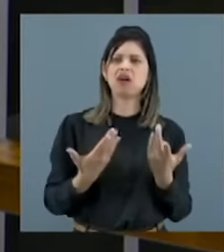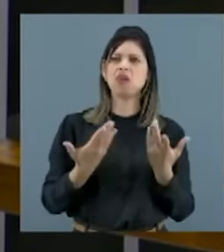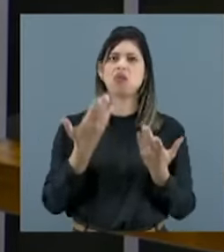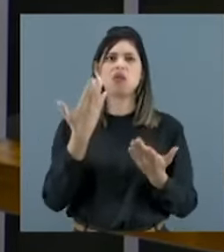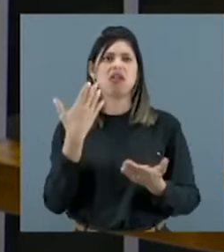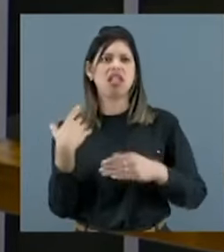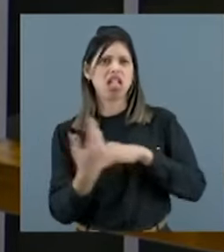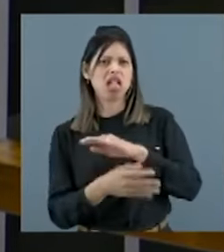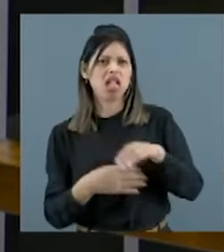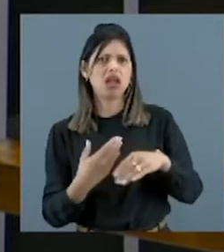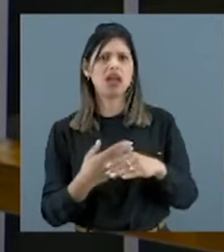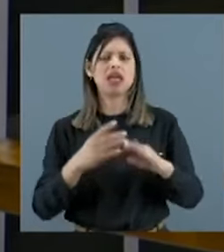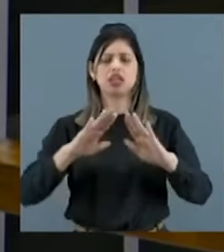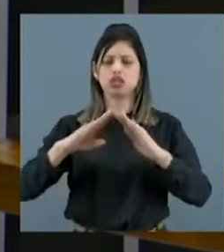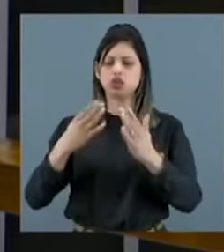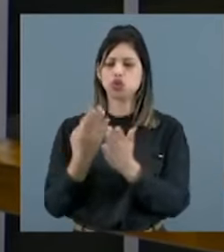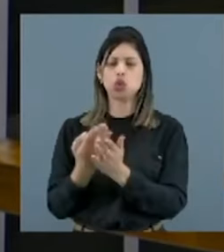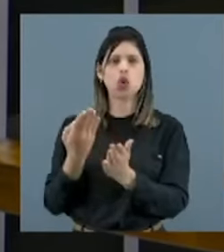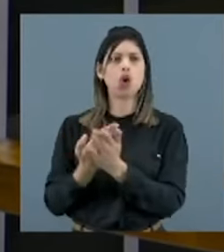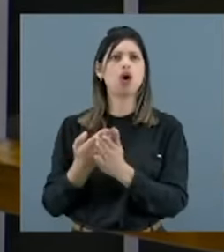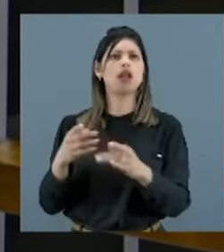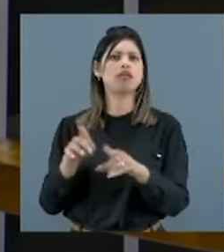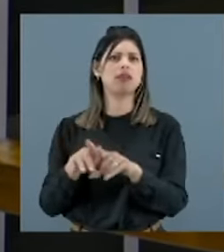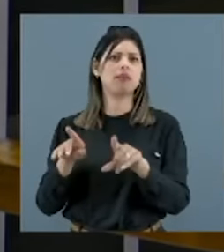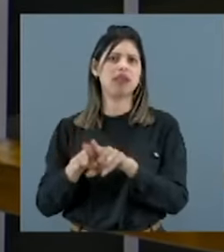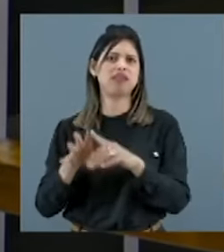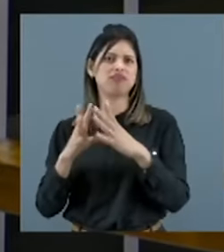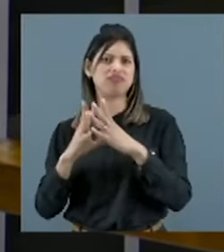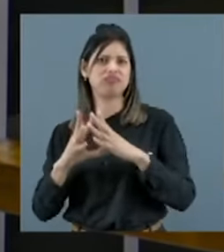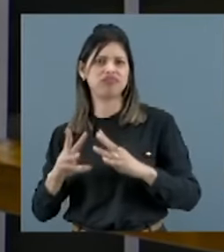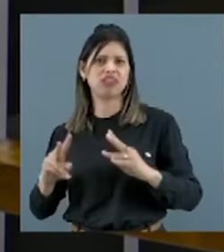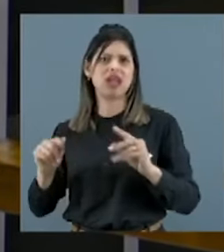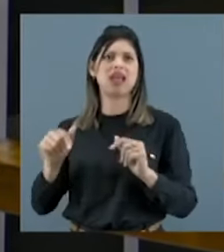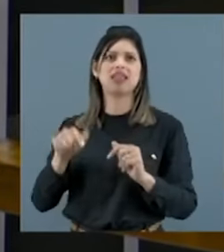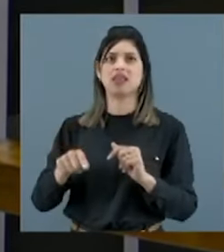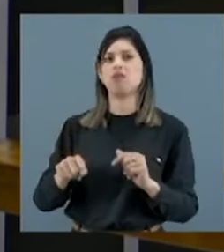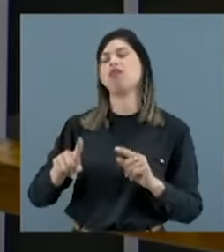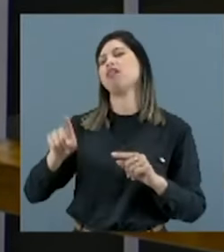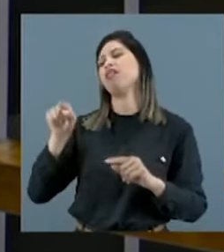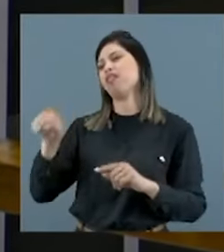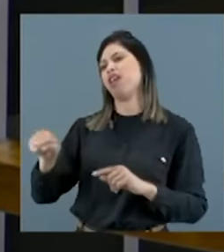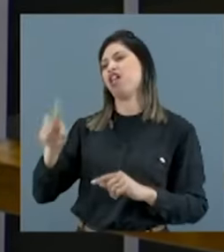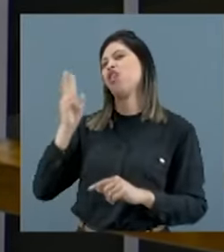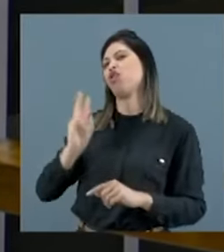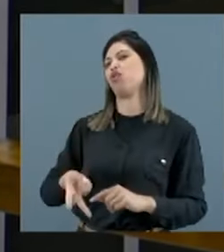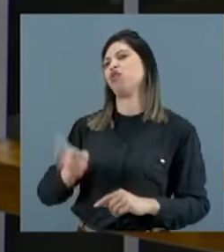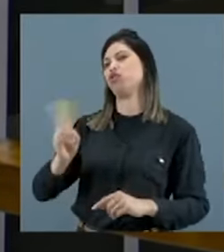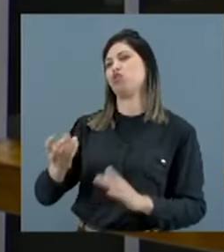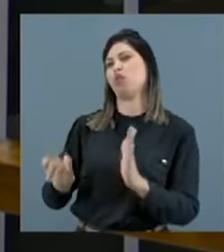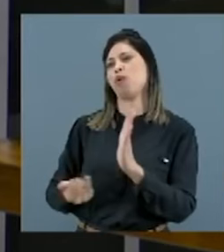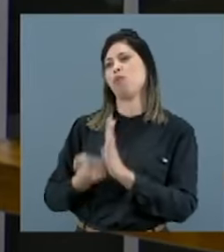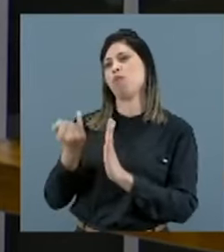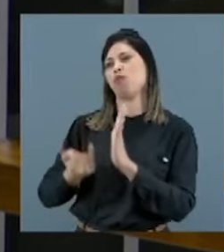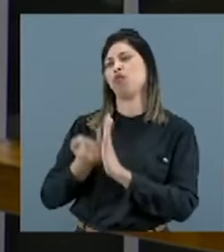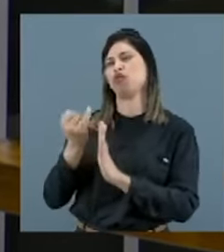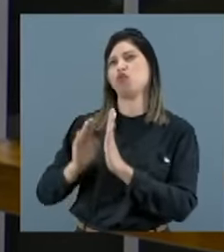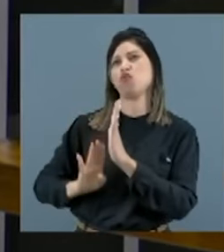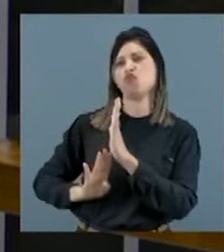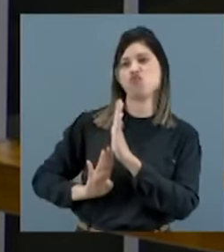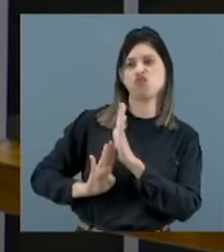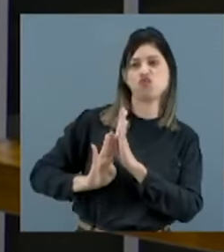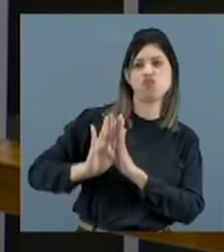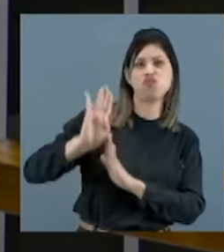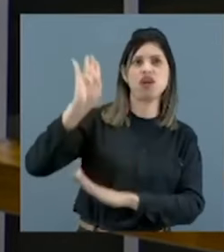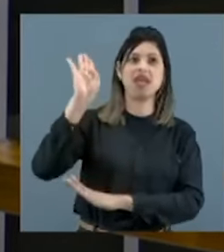aos pedaços e eles aumentando impostos. E Novo, cadê a plataforma do governador Zema, que não